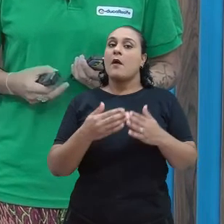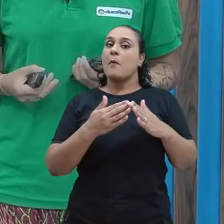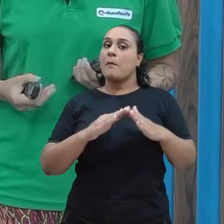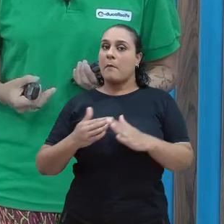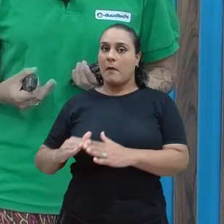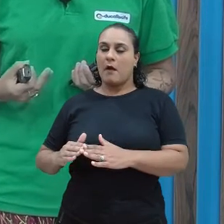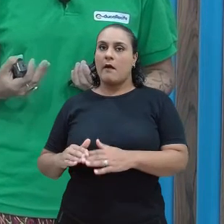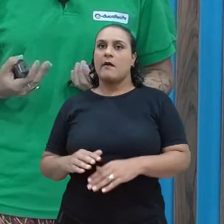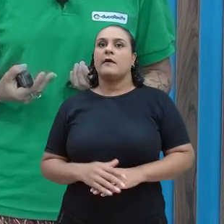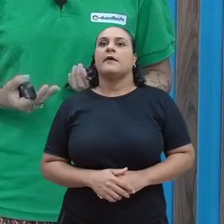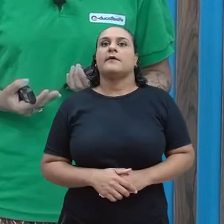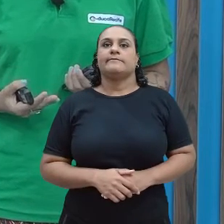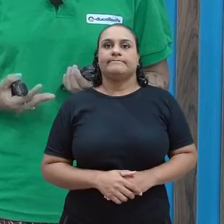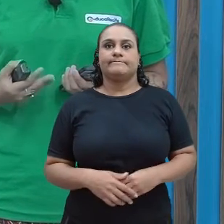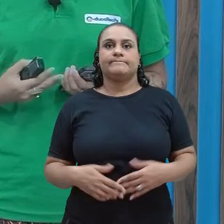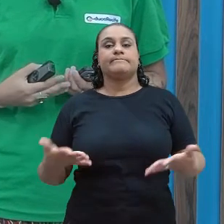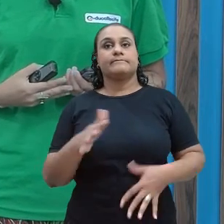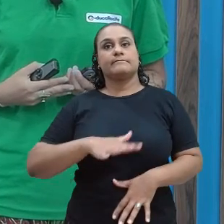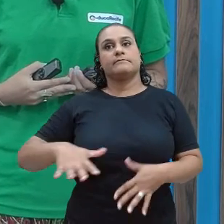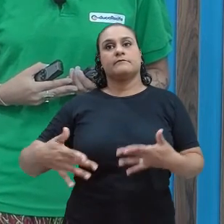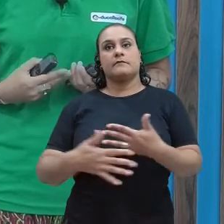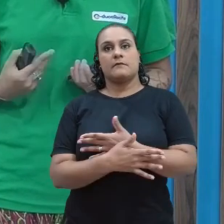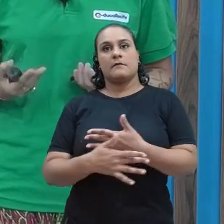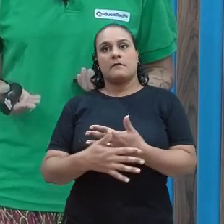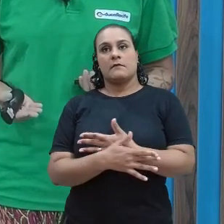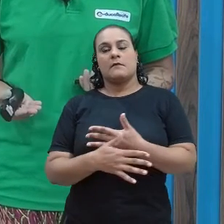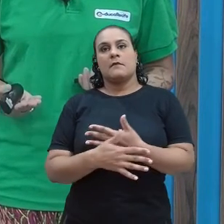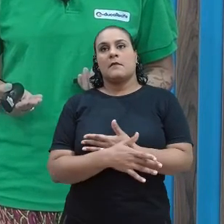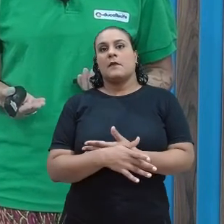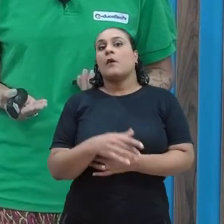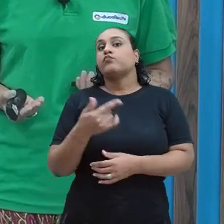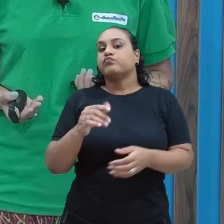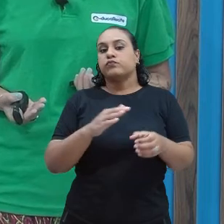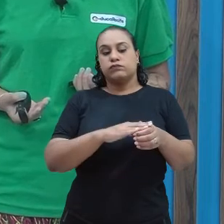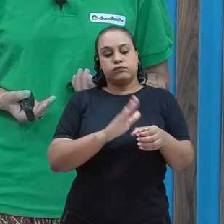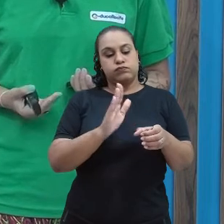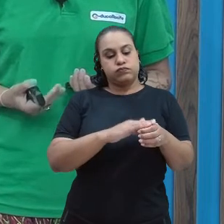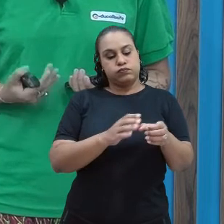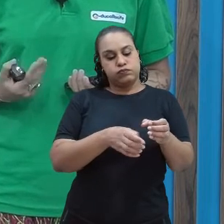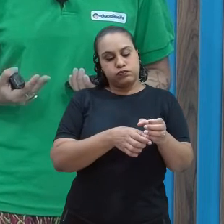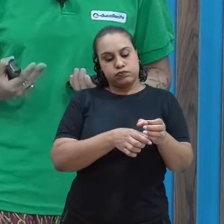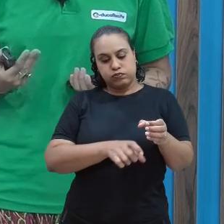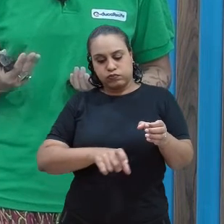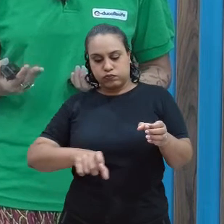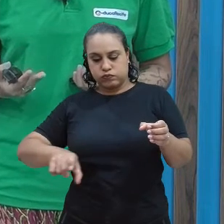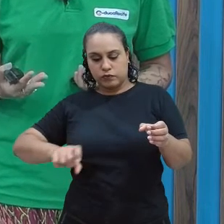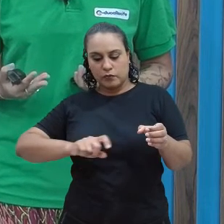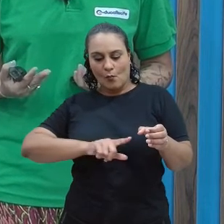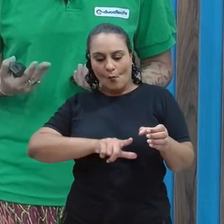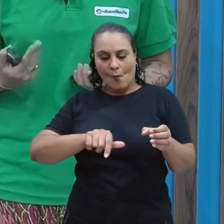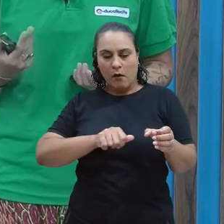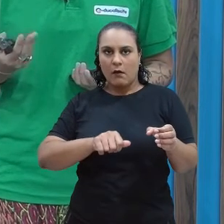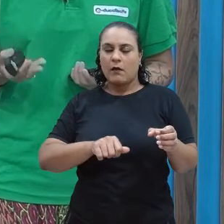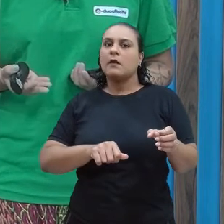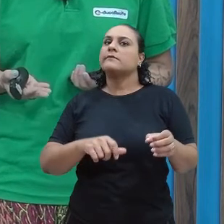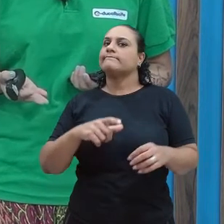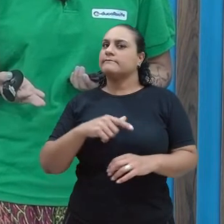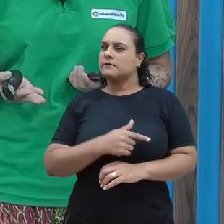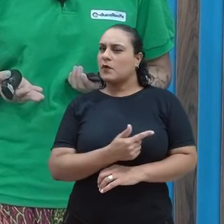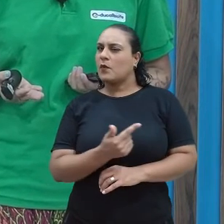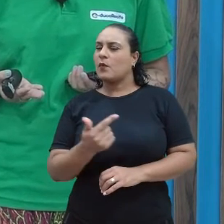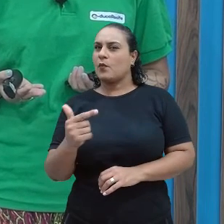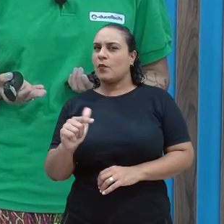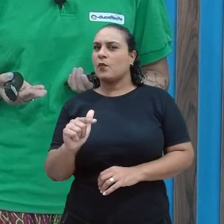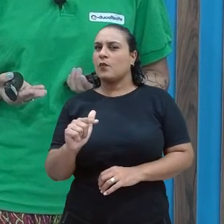E também áreas urbanas não atendidas por saneamento básico, não é isso? E a gente sabe que também tem outro ponto que a gente